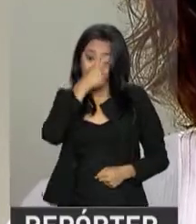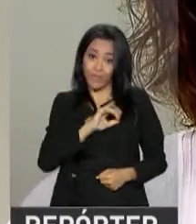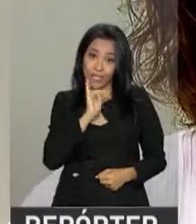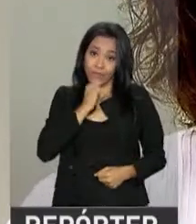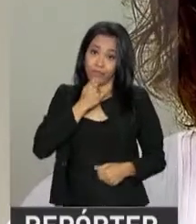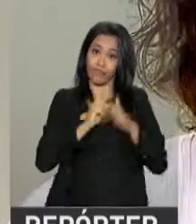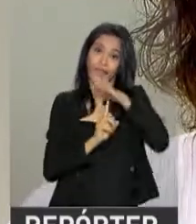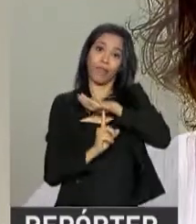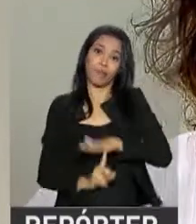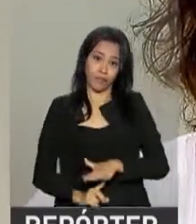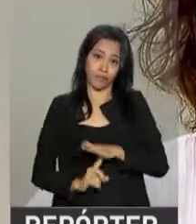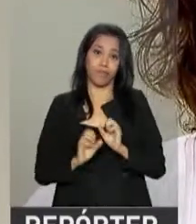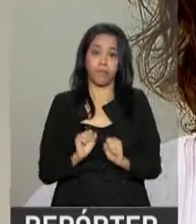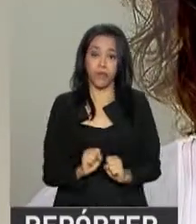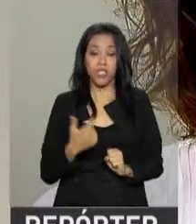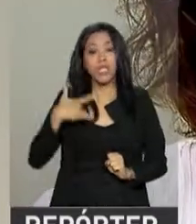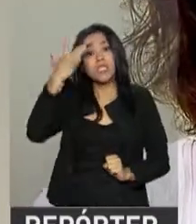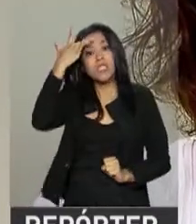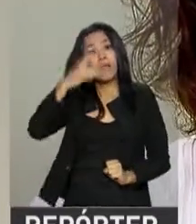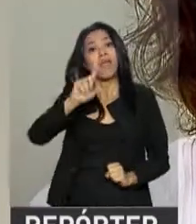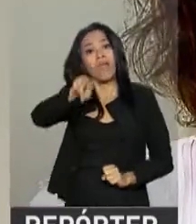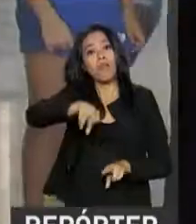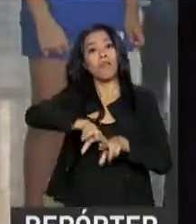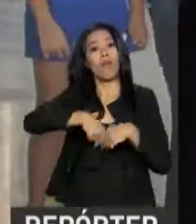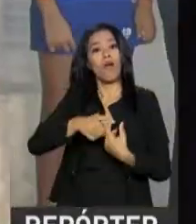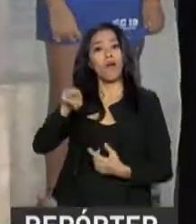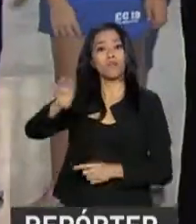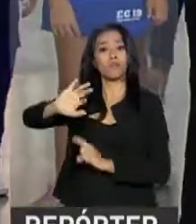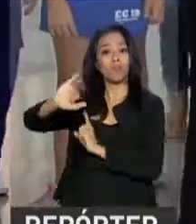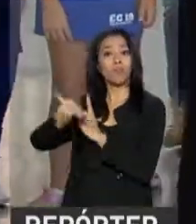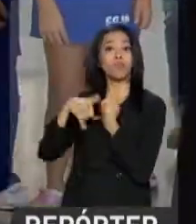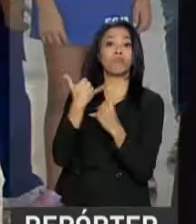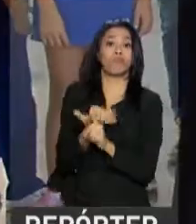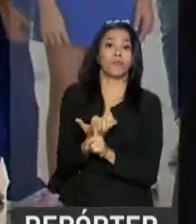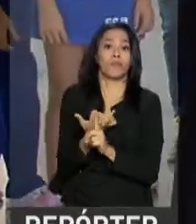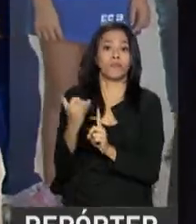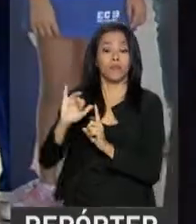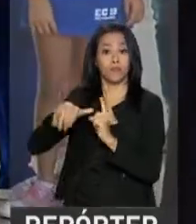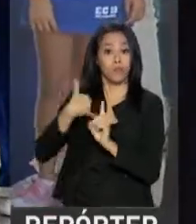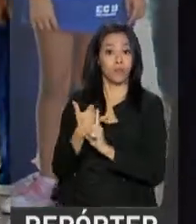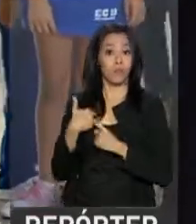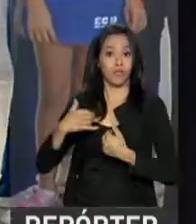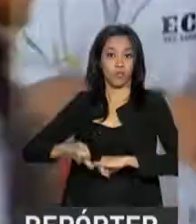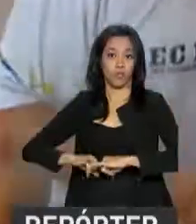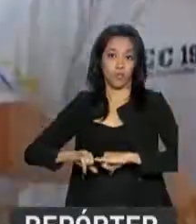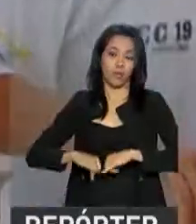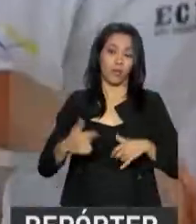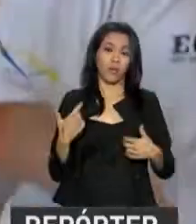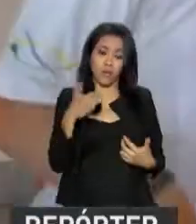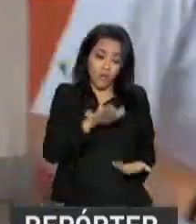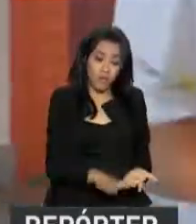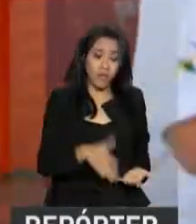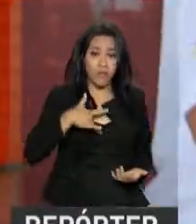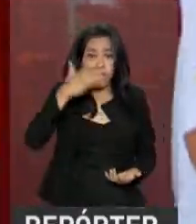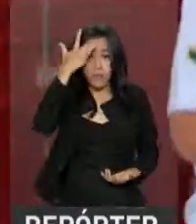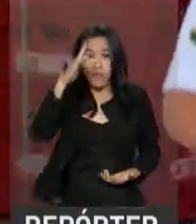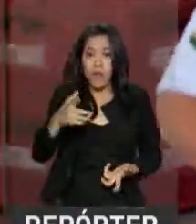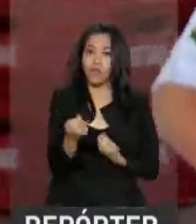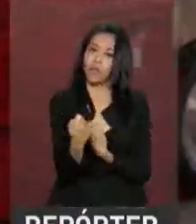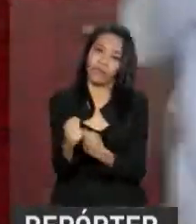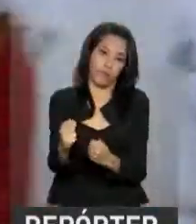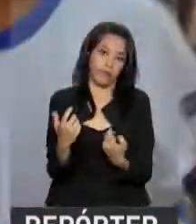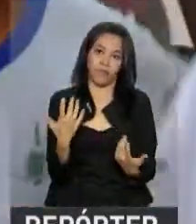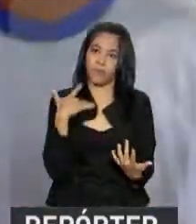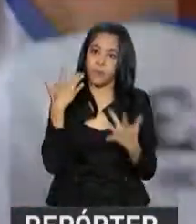nem saber que foi por causa do bullying que ela sofreu e sendo criança ela não consegue se defender então